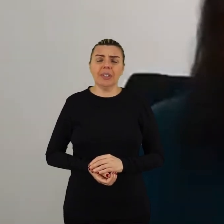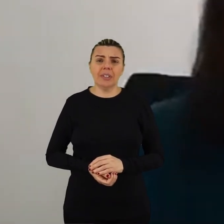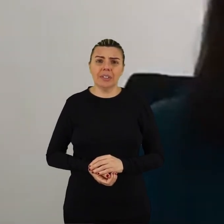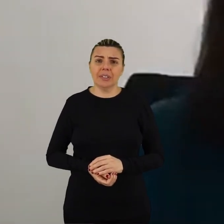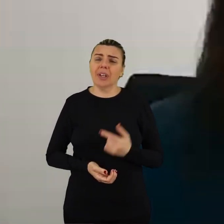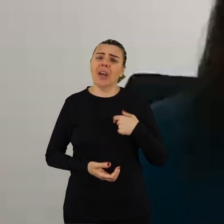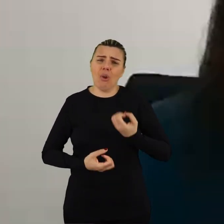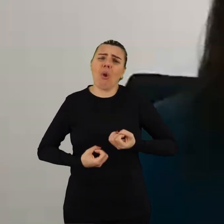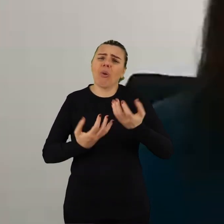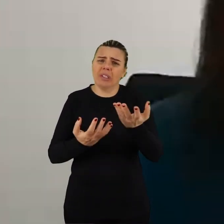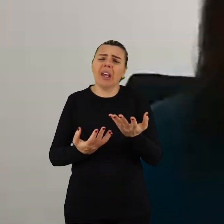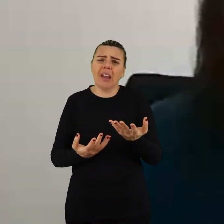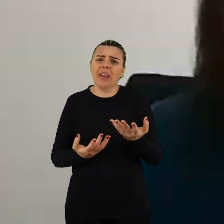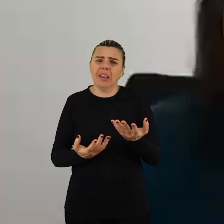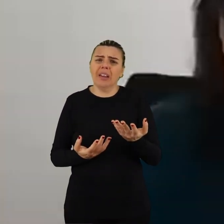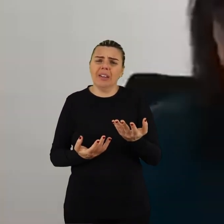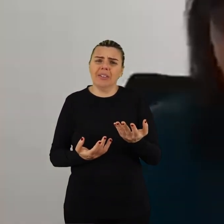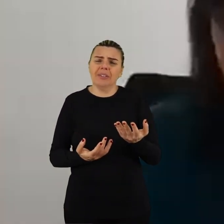Eu contei